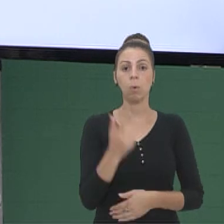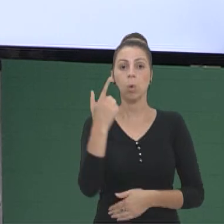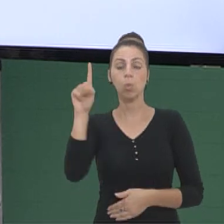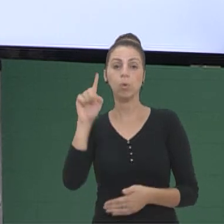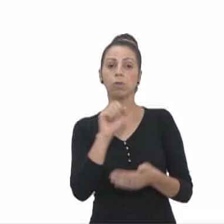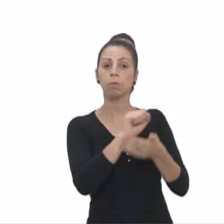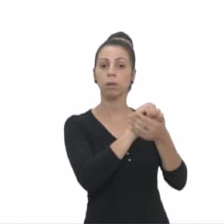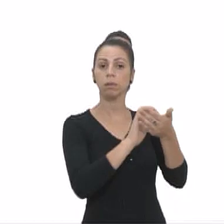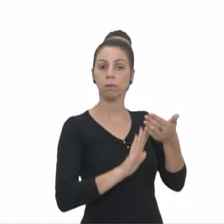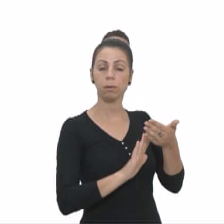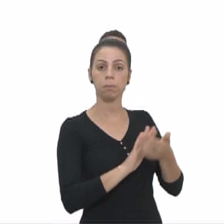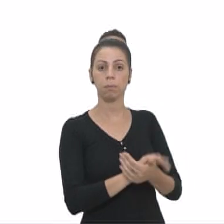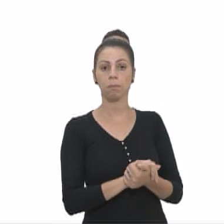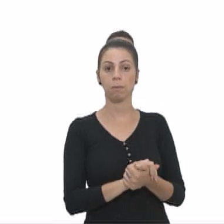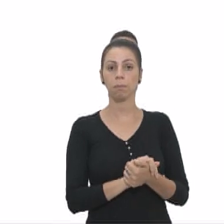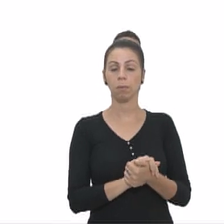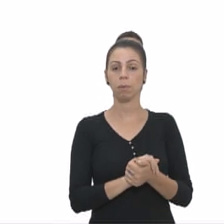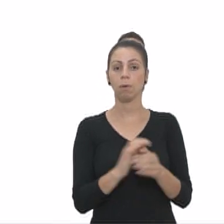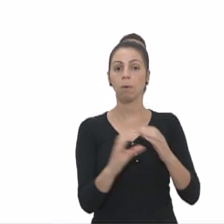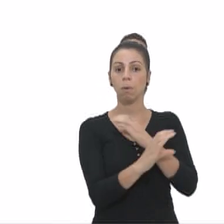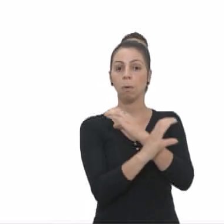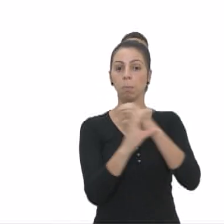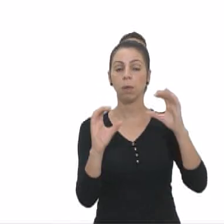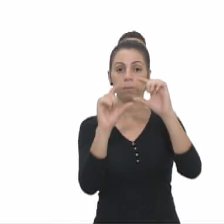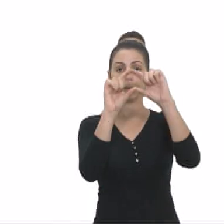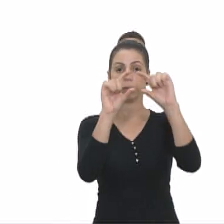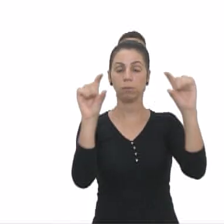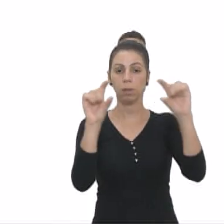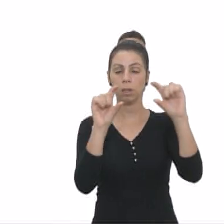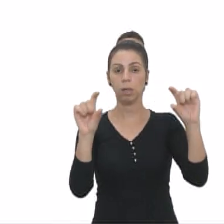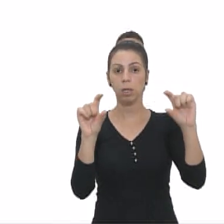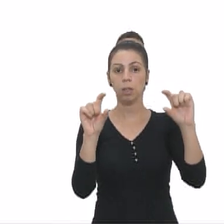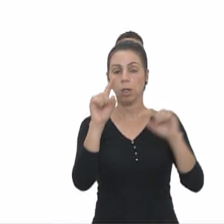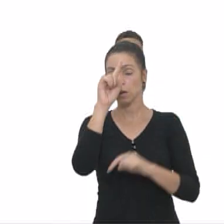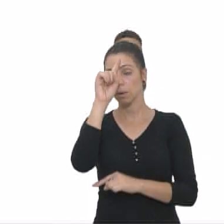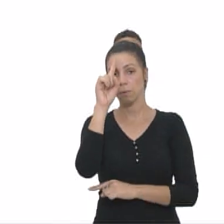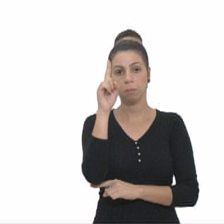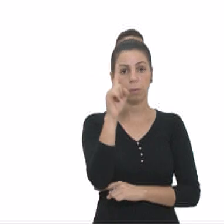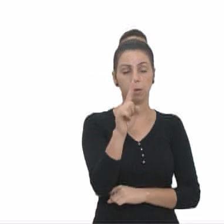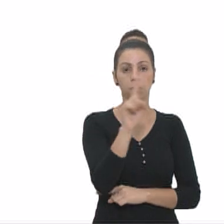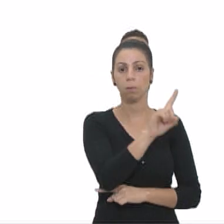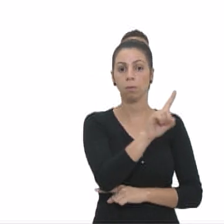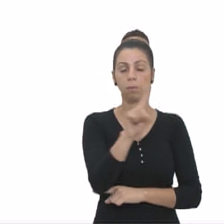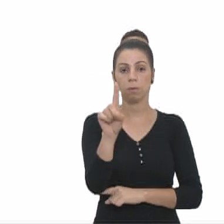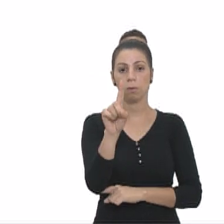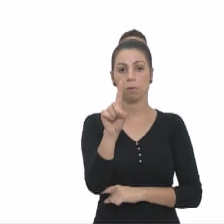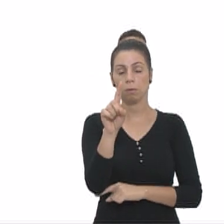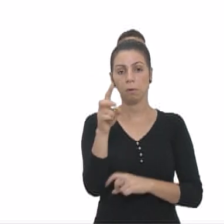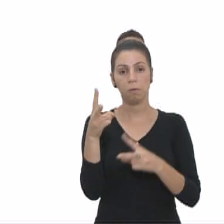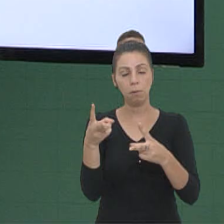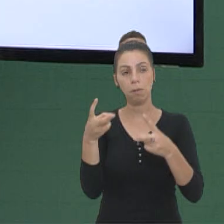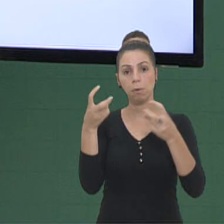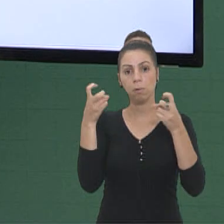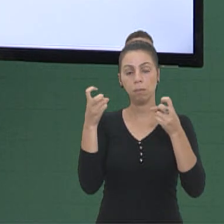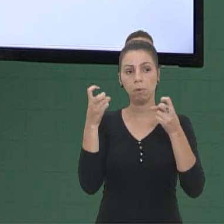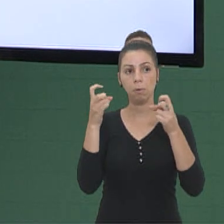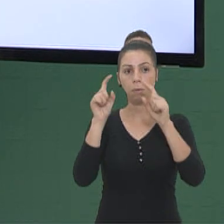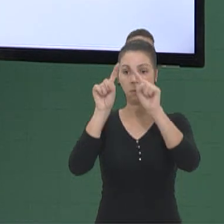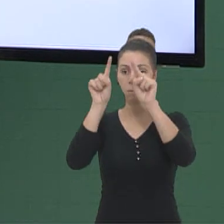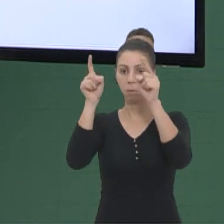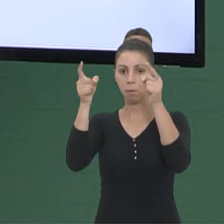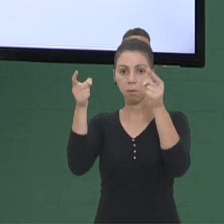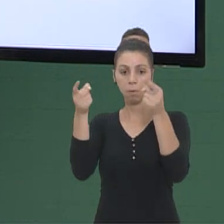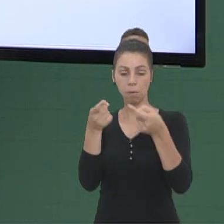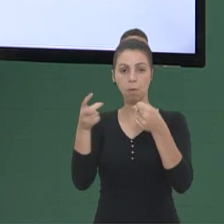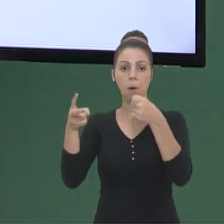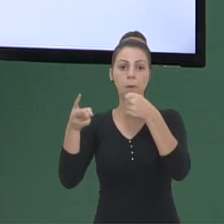la frase com el imperativo negativo. Ou seja, você vai observar aqui, entre parênteses, o